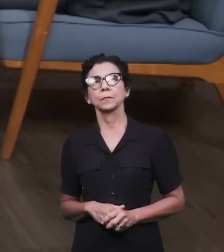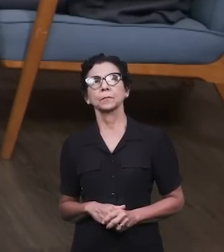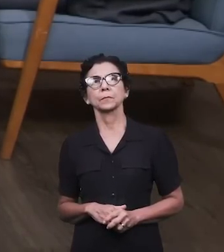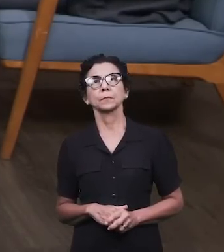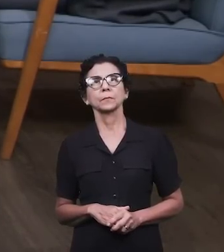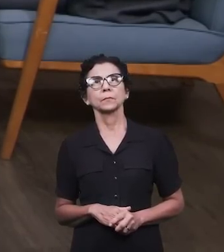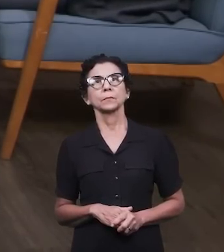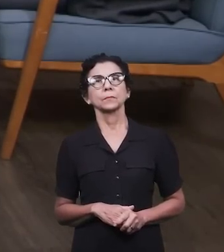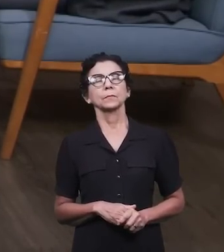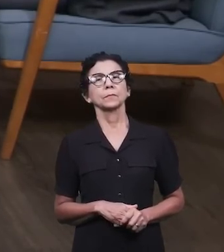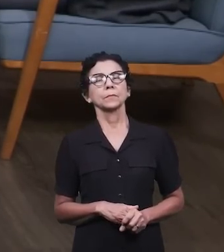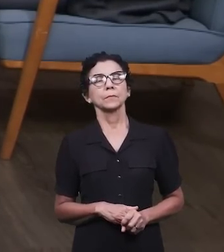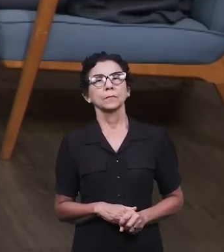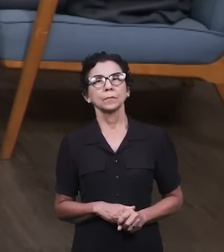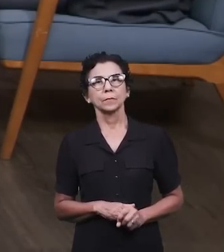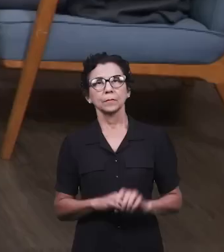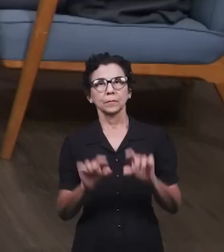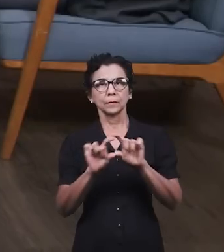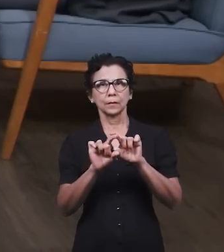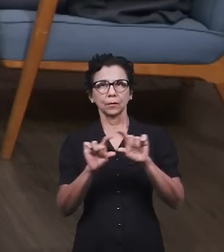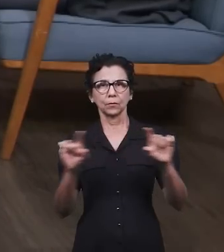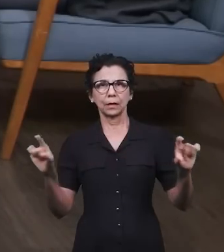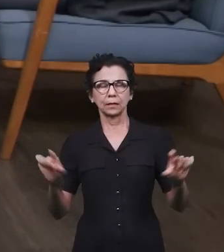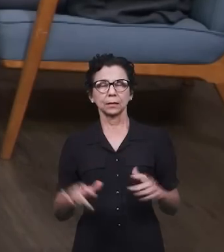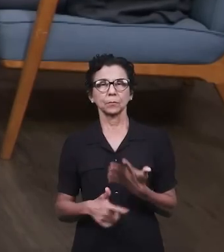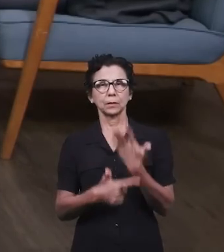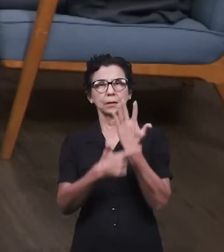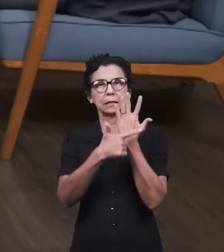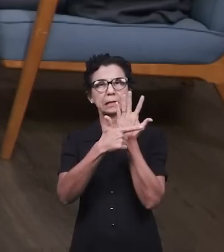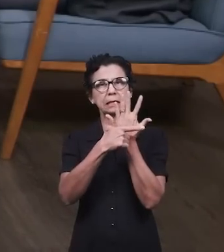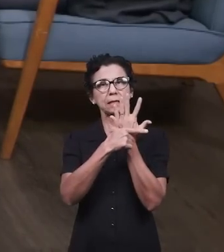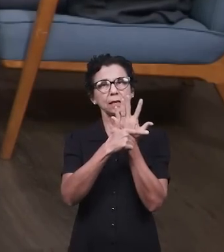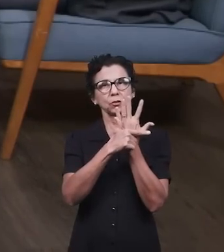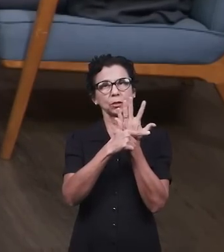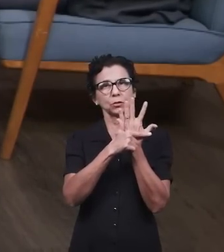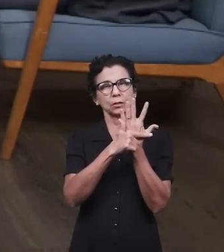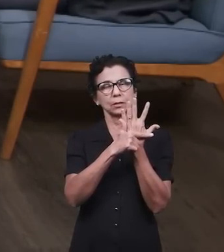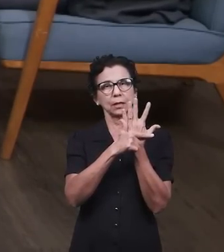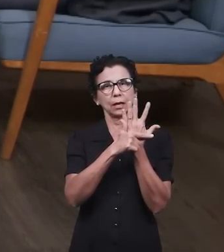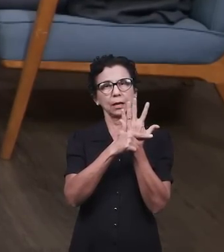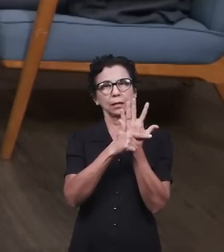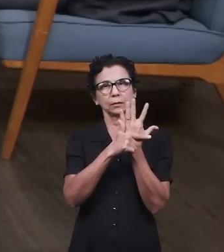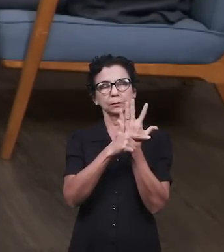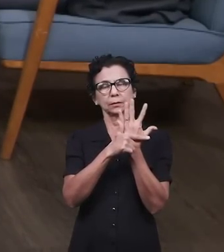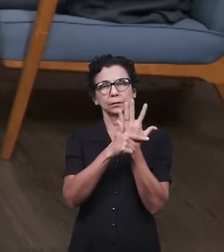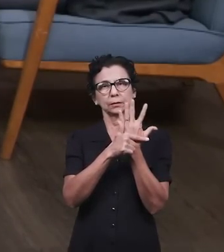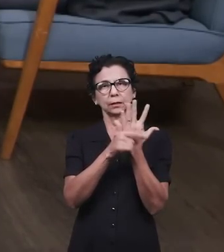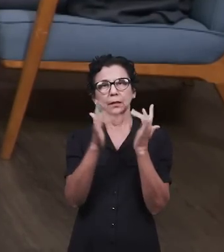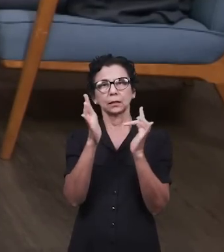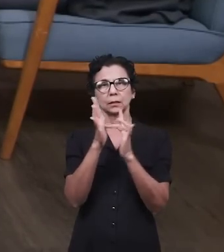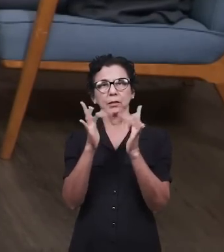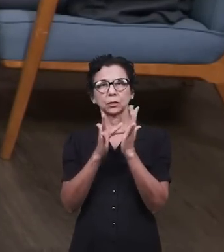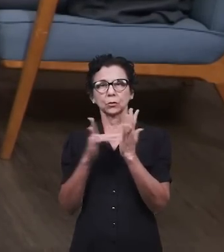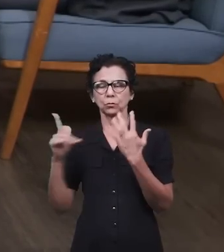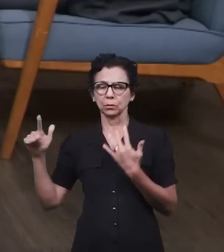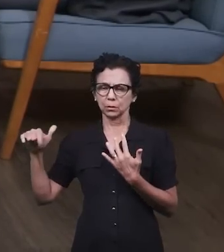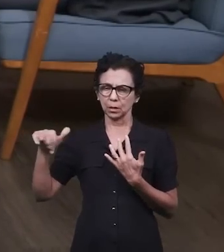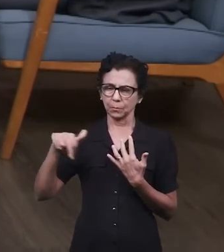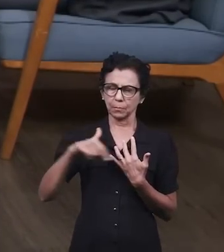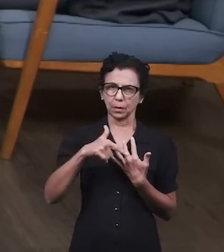final, Daniel, que ele anda no meio dos 7 castiçais, que fala